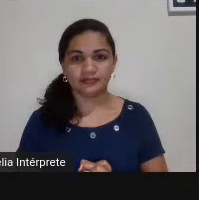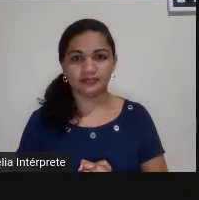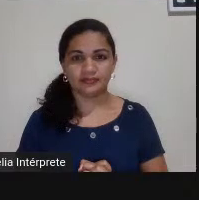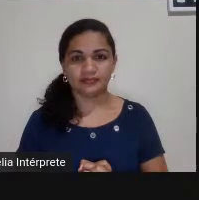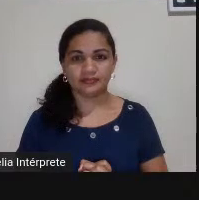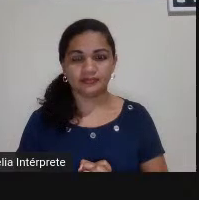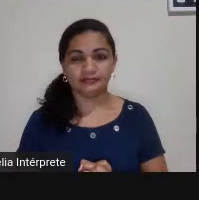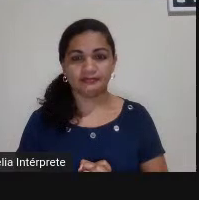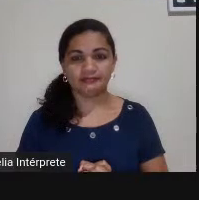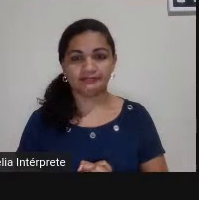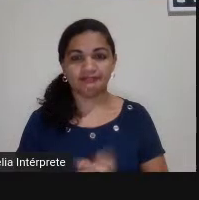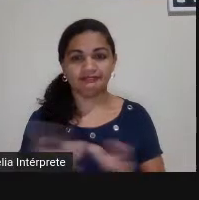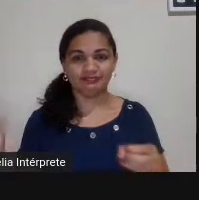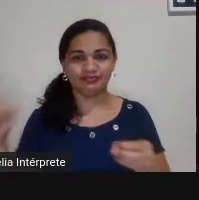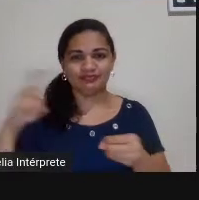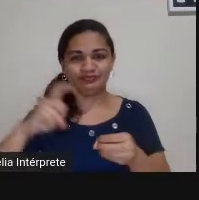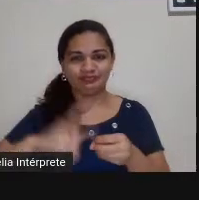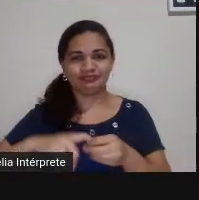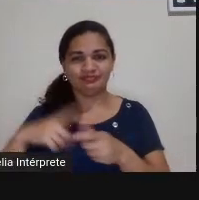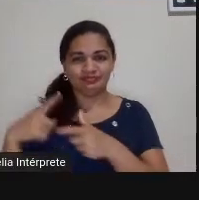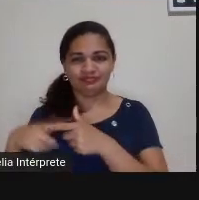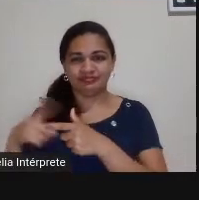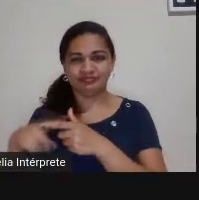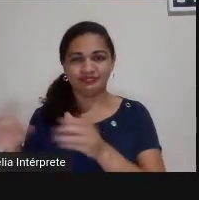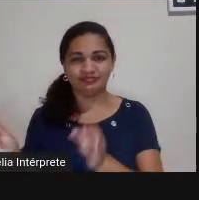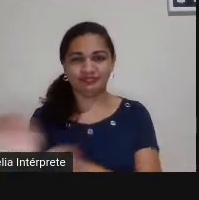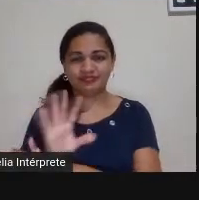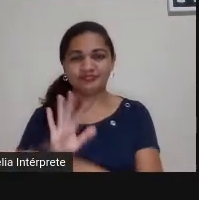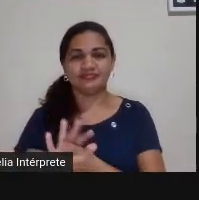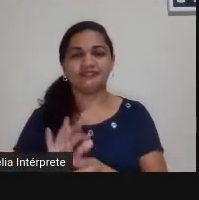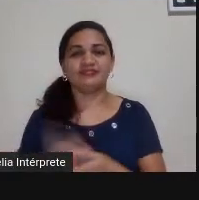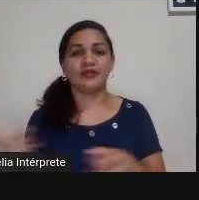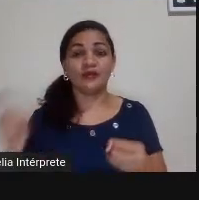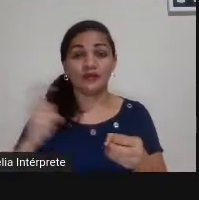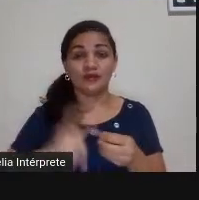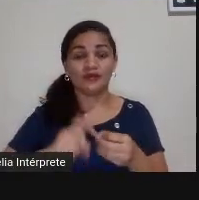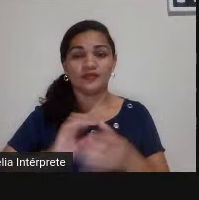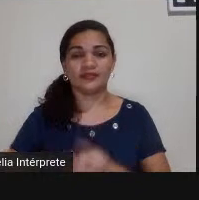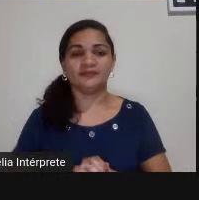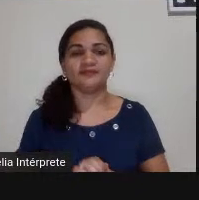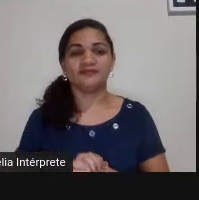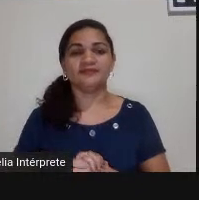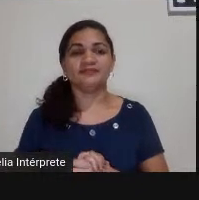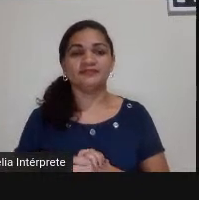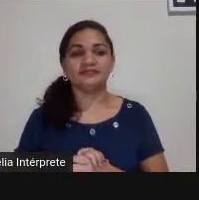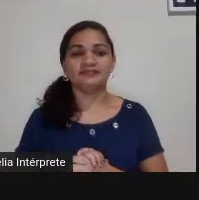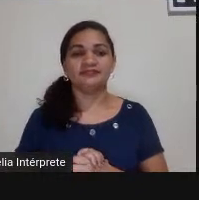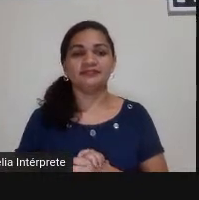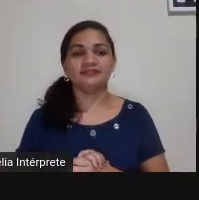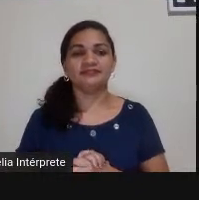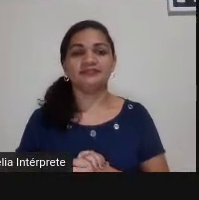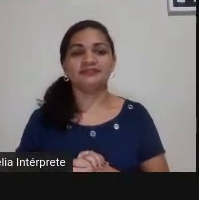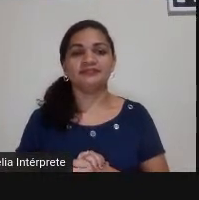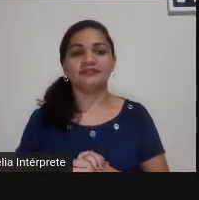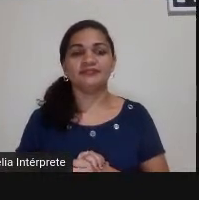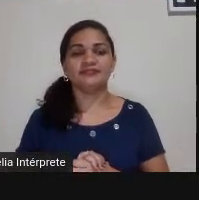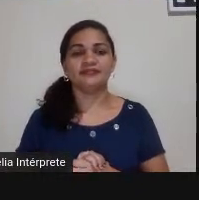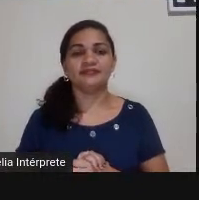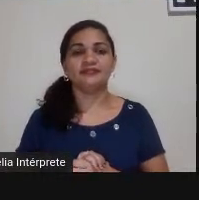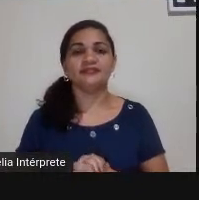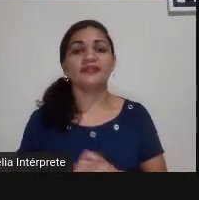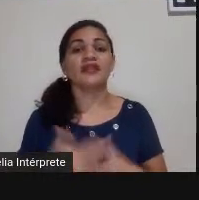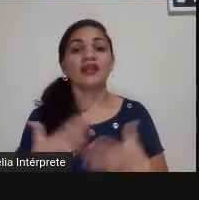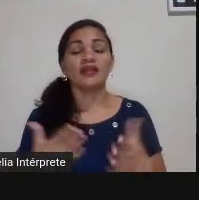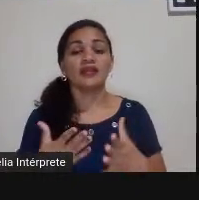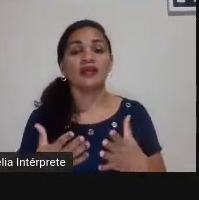Pronto voltei foi só para resolver uma situação de porta de casa coisa da pandemia Oi e